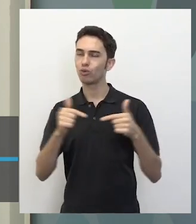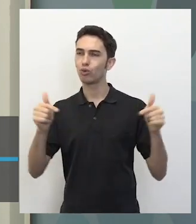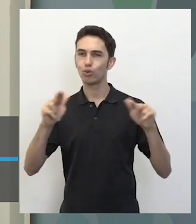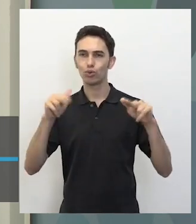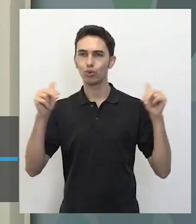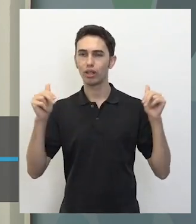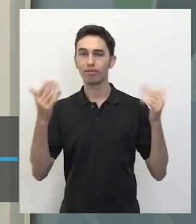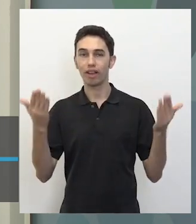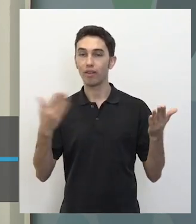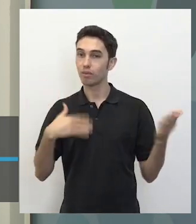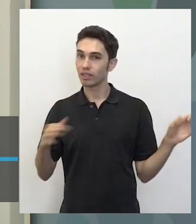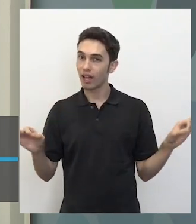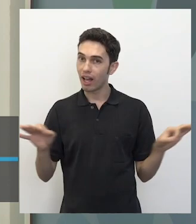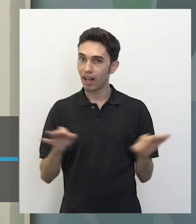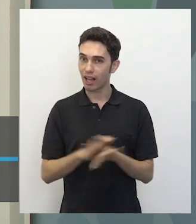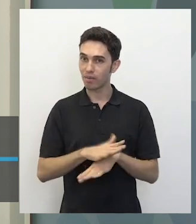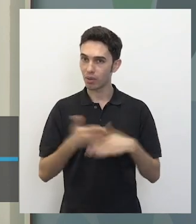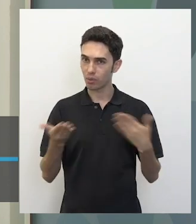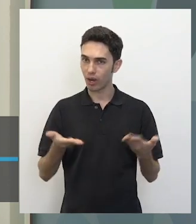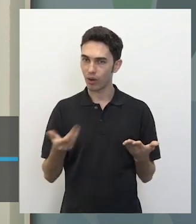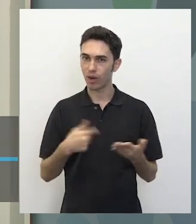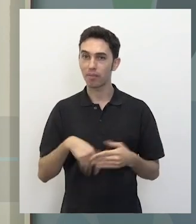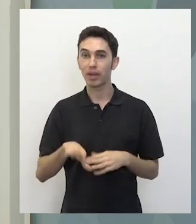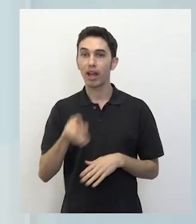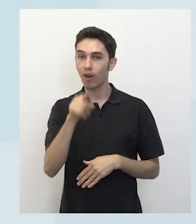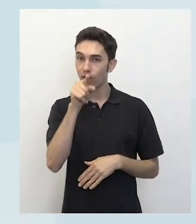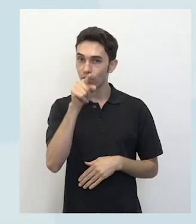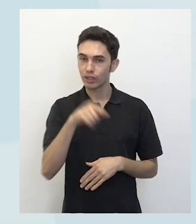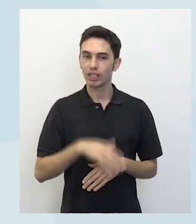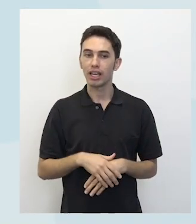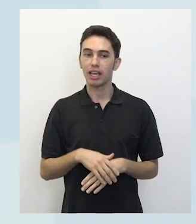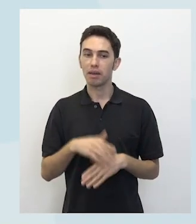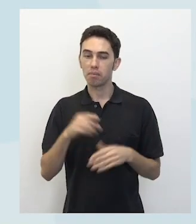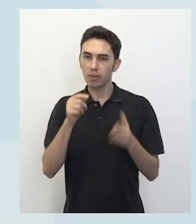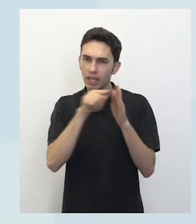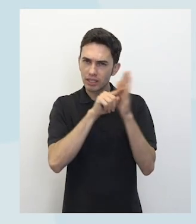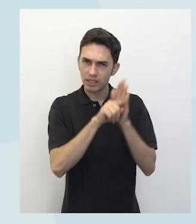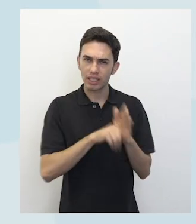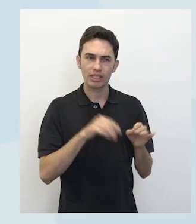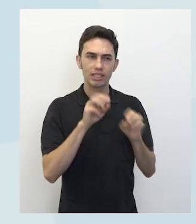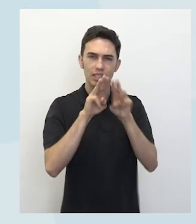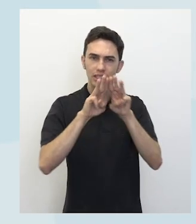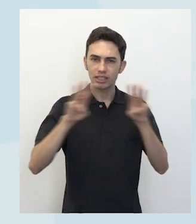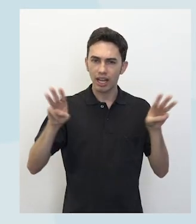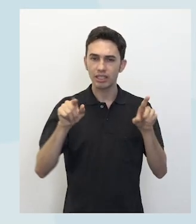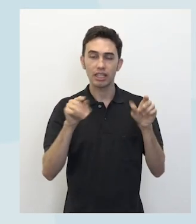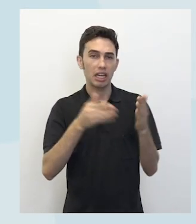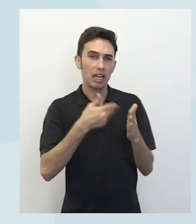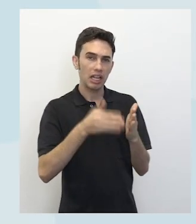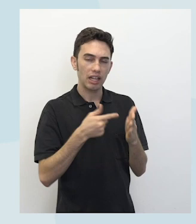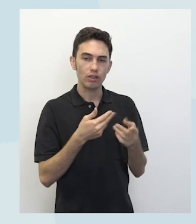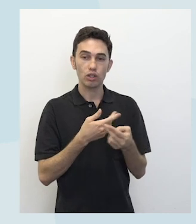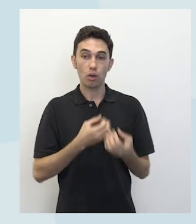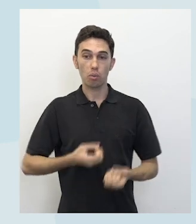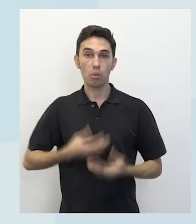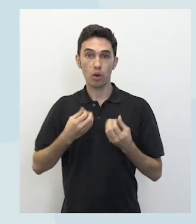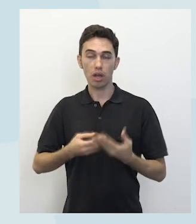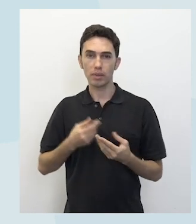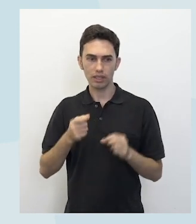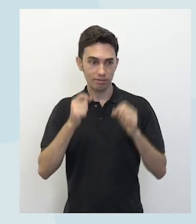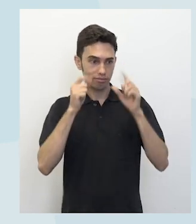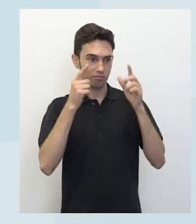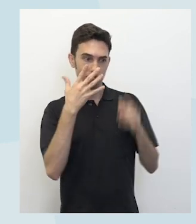está bom. Então, agora é a sua vez. Pesquise em sites ou em livros, poemas que despertem a sua